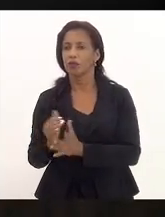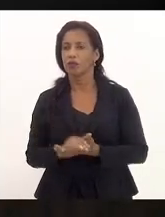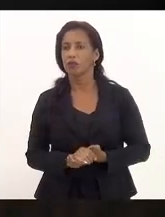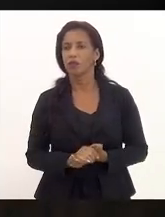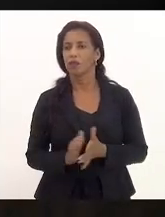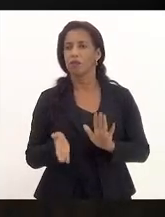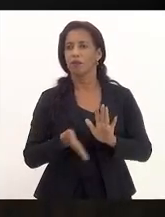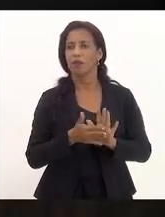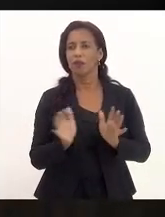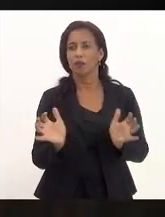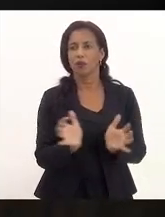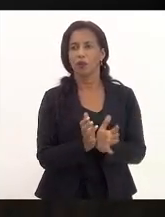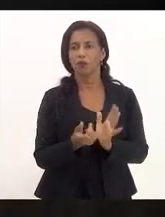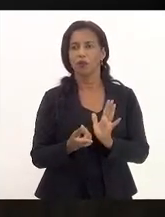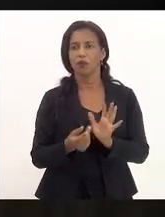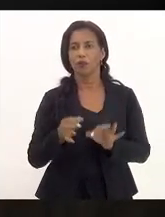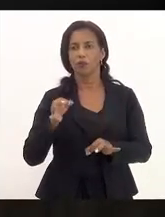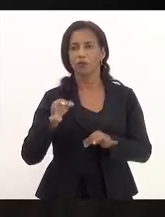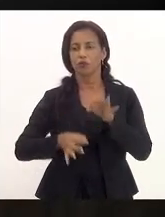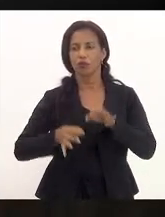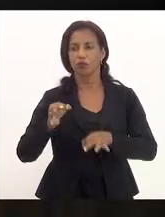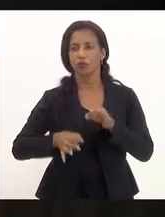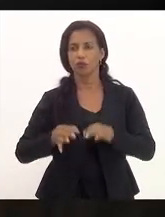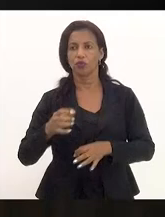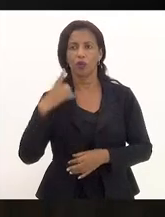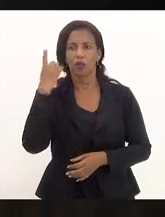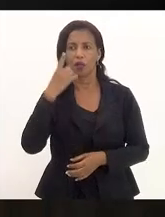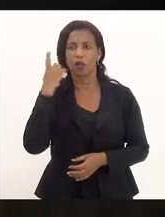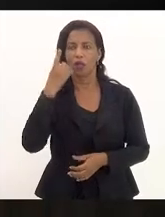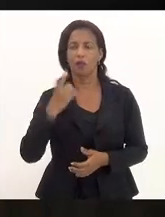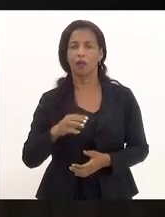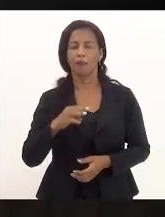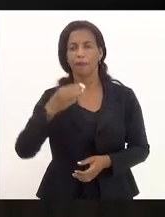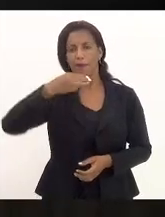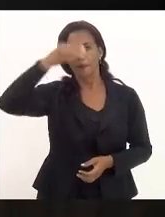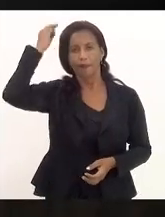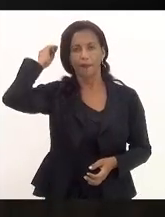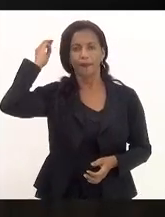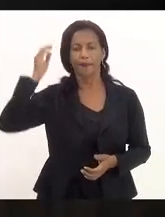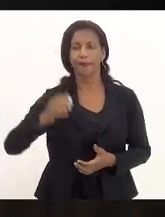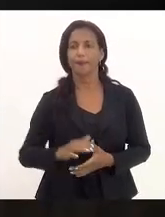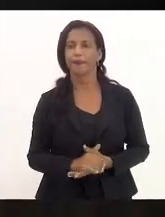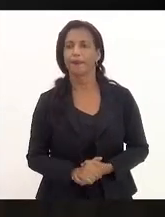Permitir parecer pela Comissão de Constituição e Justiça, deputado Márcio Pacheco.